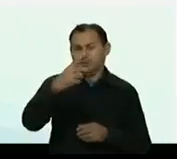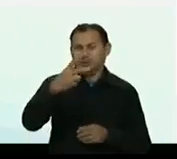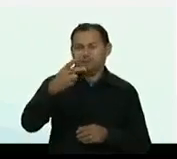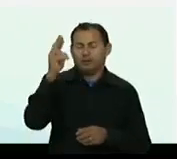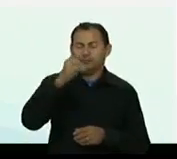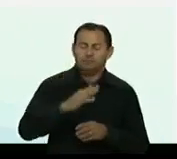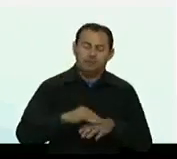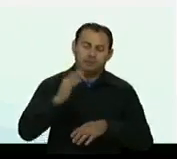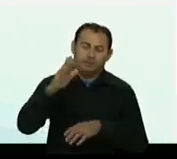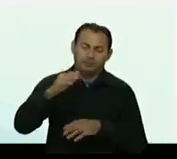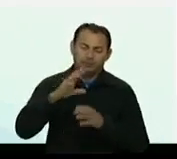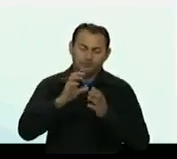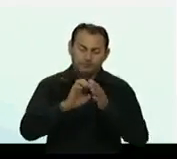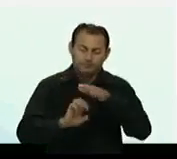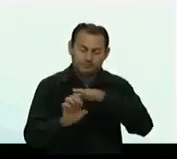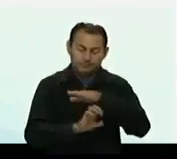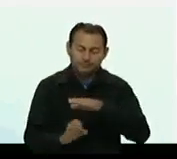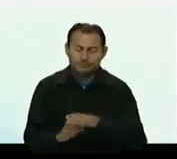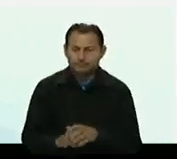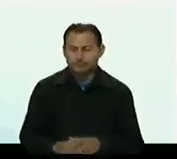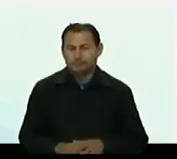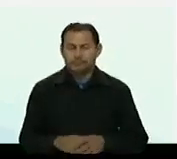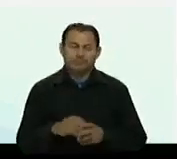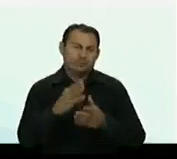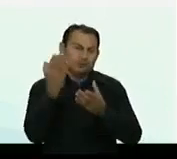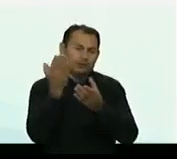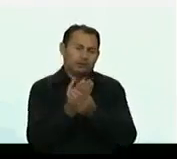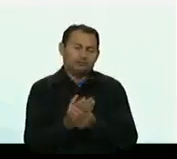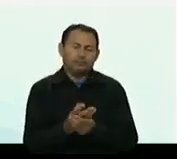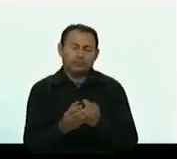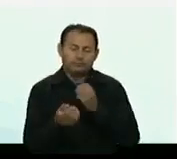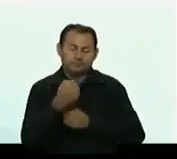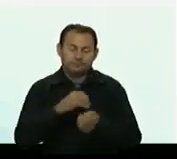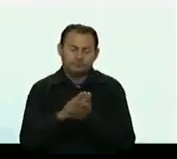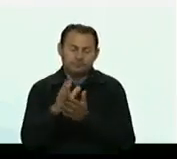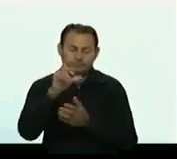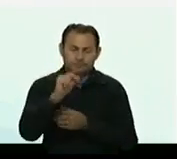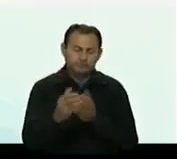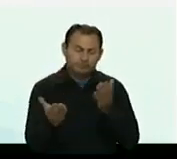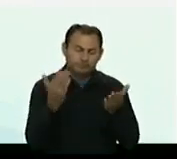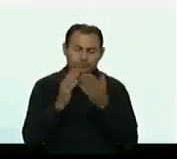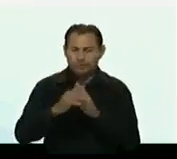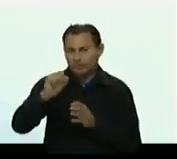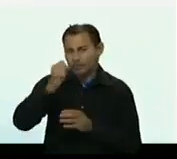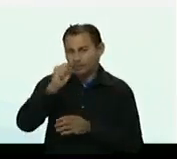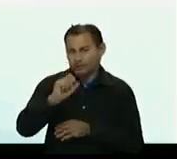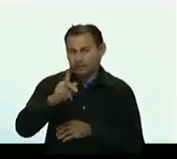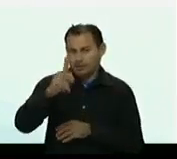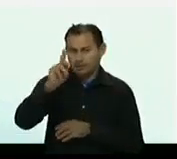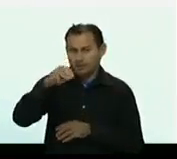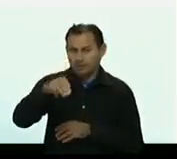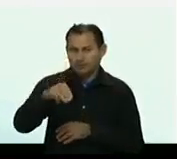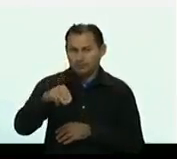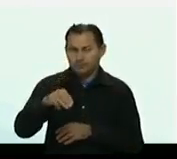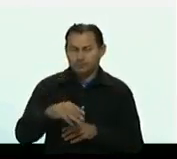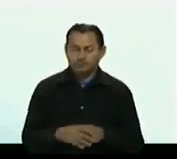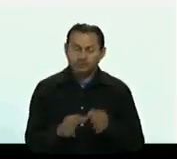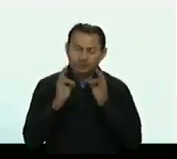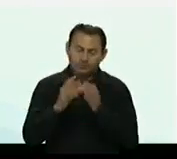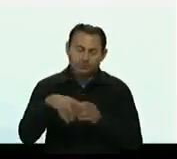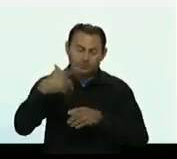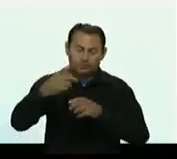essa empresa, né, para esse táxi, para economizar com relação aos 8 quilômetros.